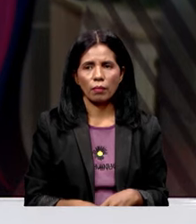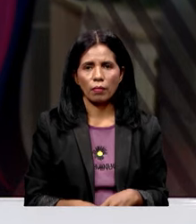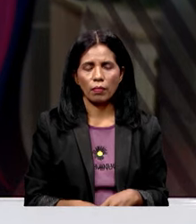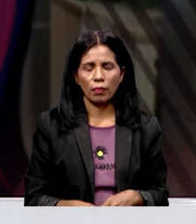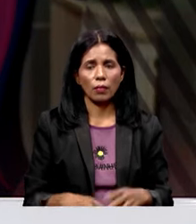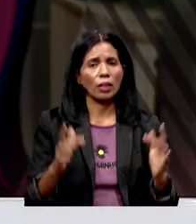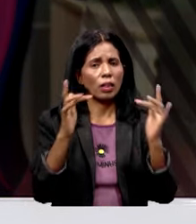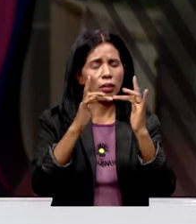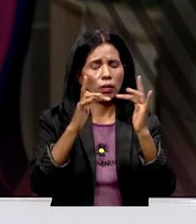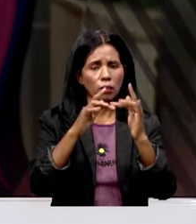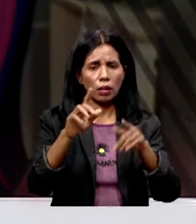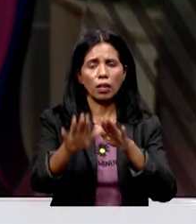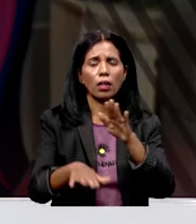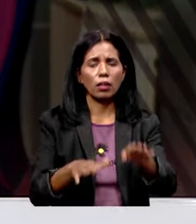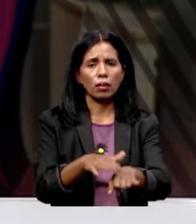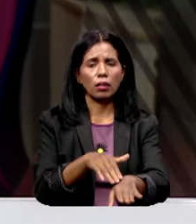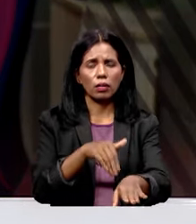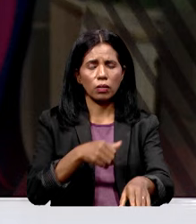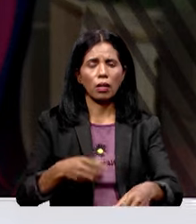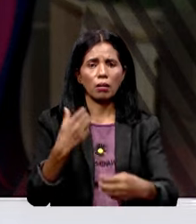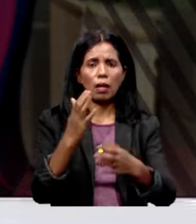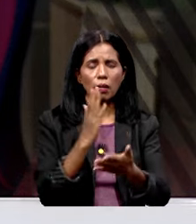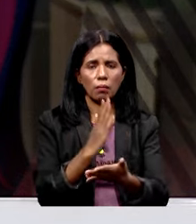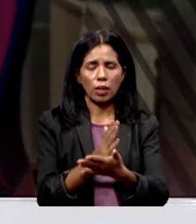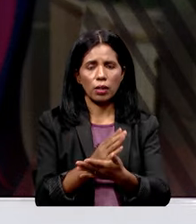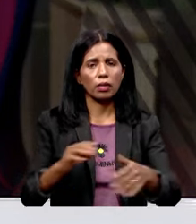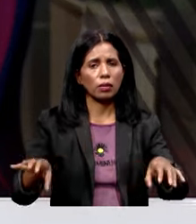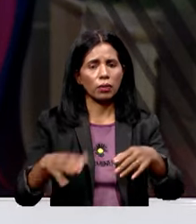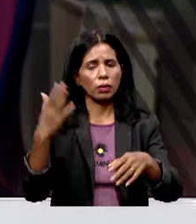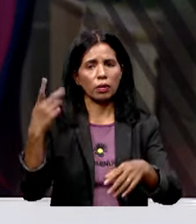rede internet na bela o lento impede serviço e a Parlamento Nacional.